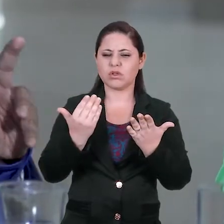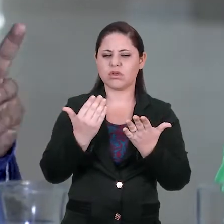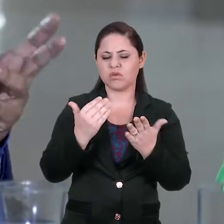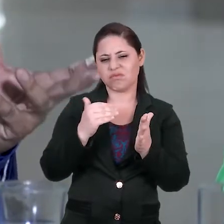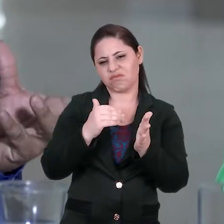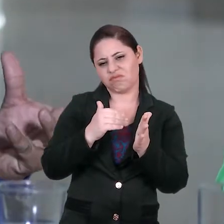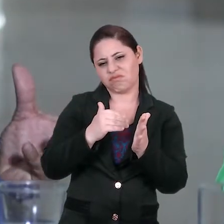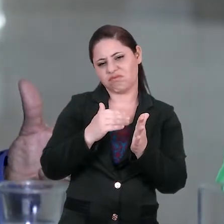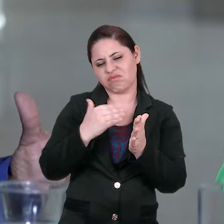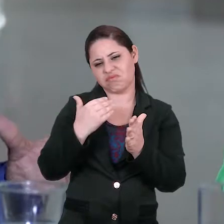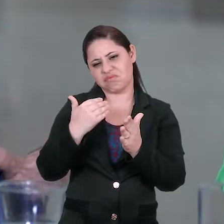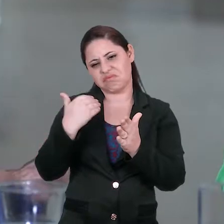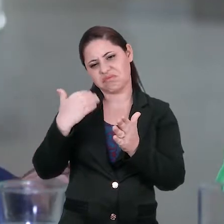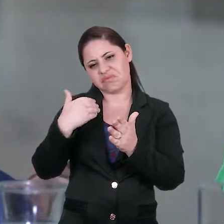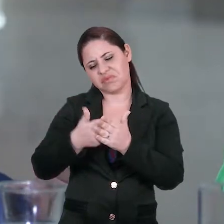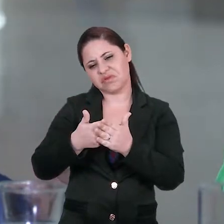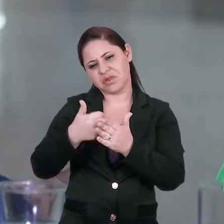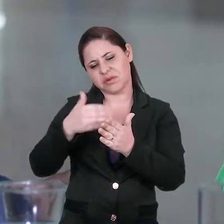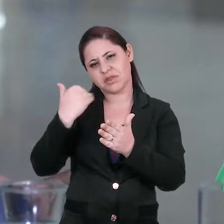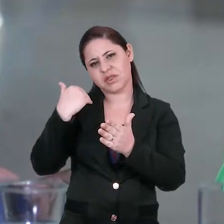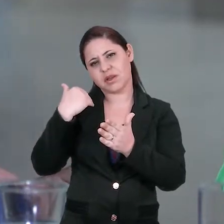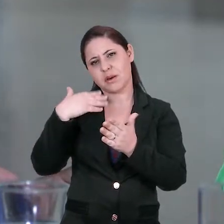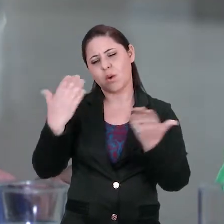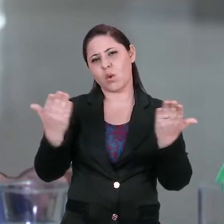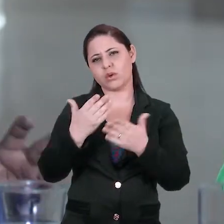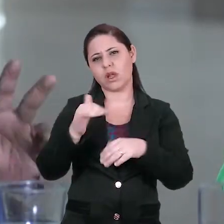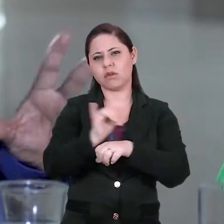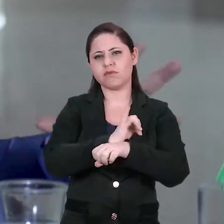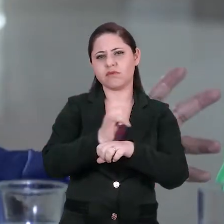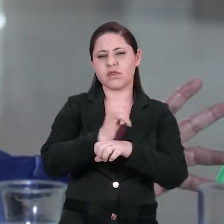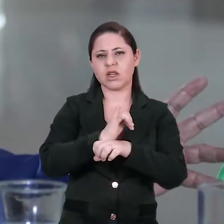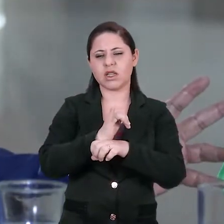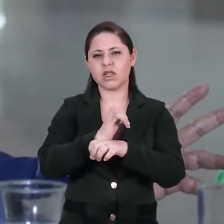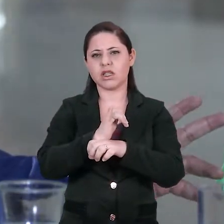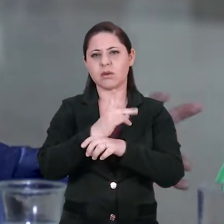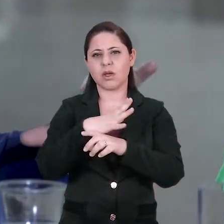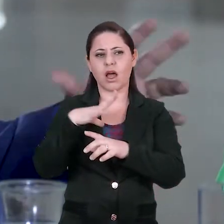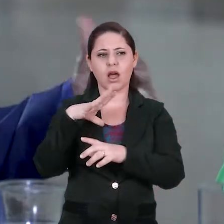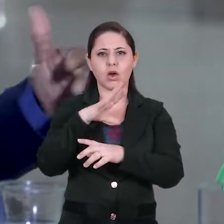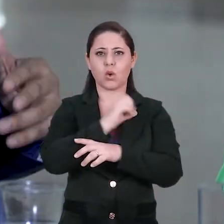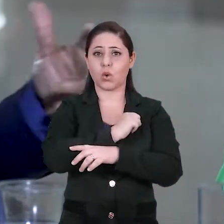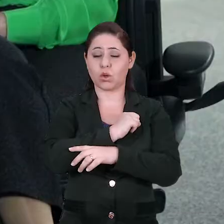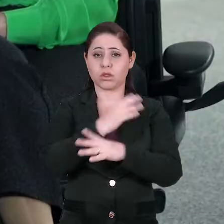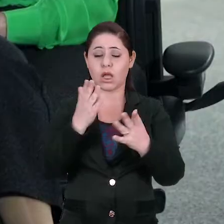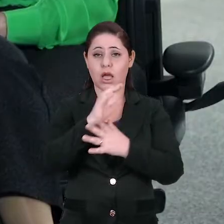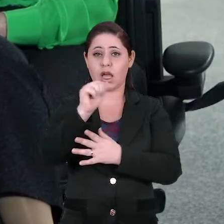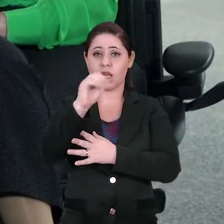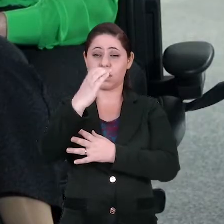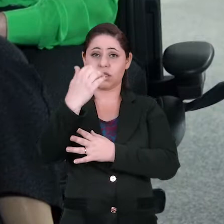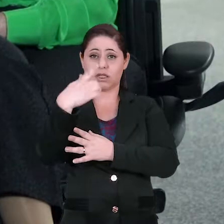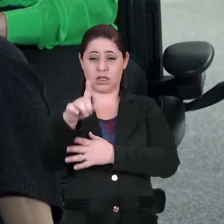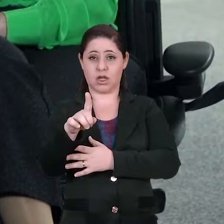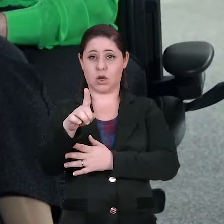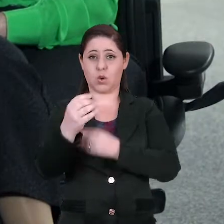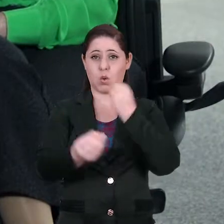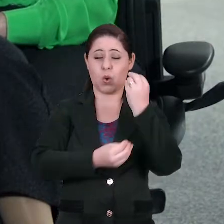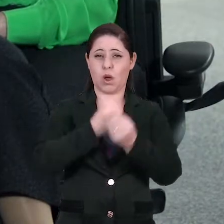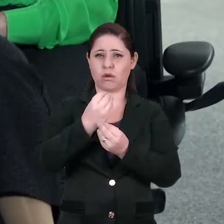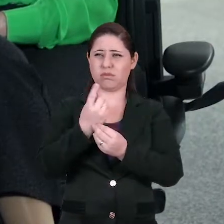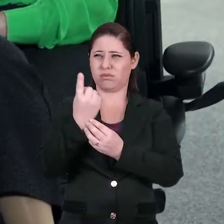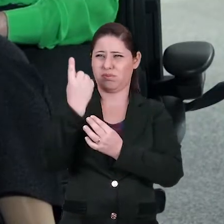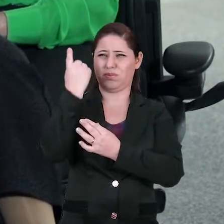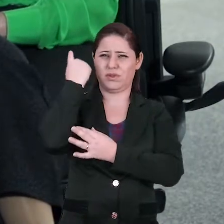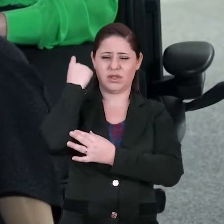ultimamente, não sei se ultimamente, né, mas hoje se prioriza muito filmes de ação, né? E você sempre teve um gosto, digamos assim, mais alternativo,